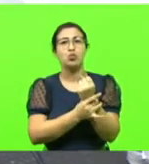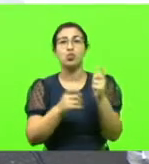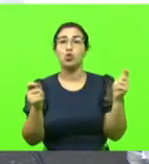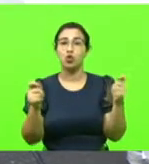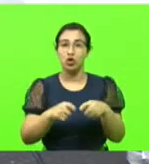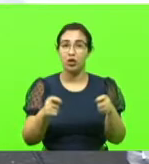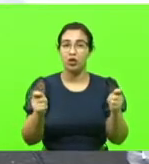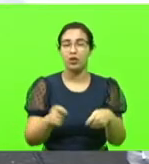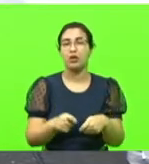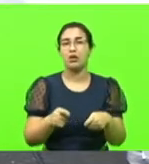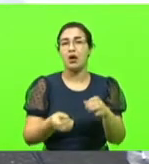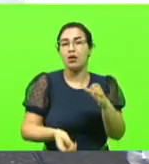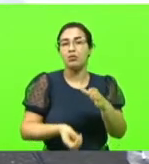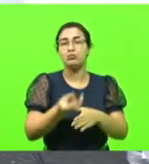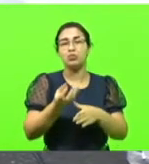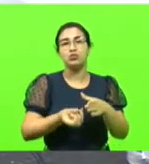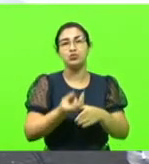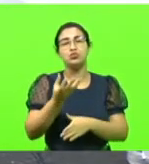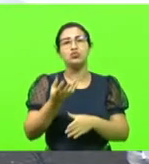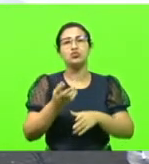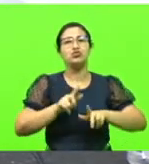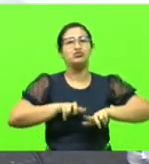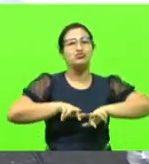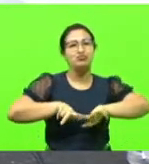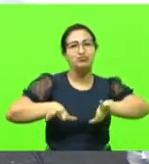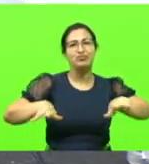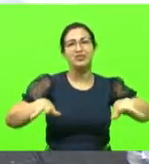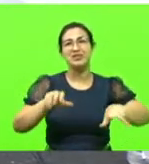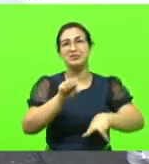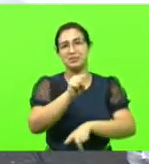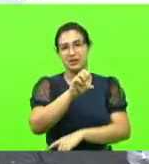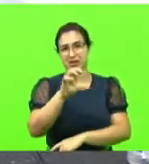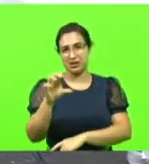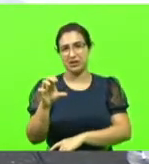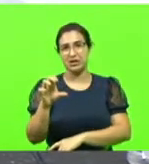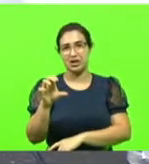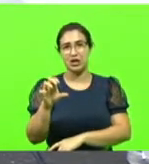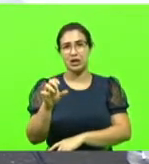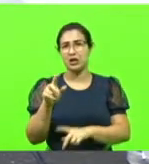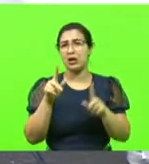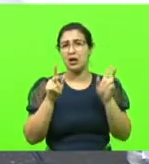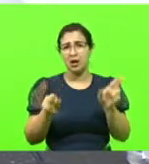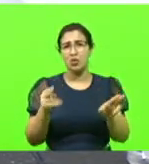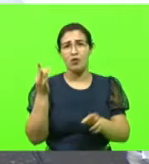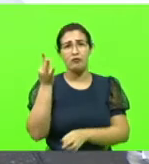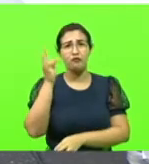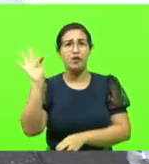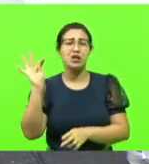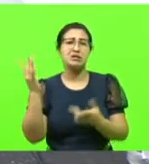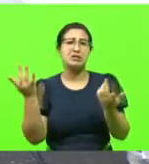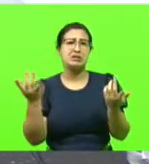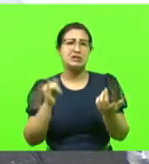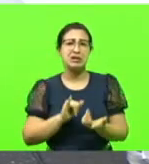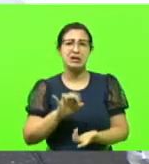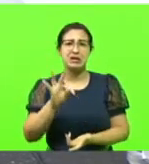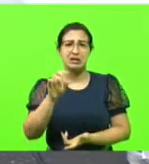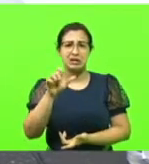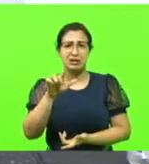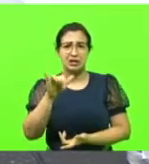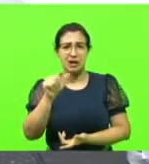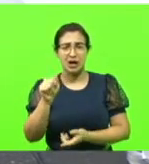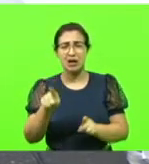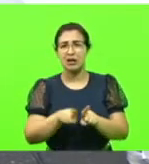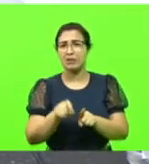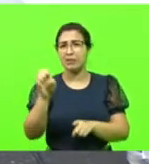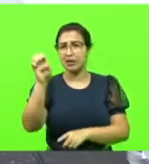garantia e de produzir riquezas para o Estado de Santa Catarina, como produz a França, como produz a Itália, como produz os produtos da Europa,